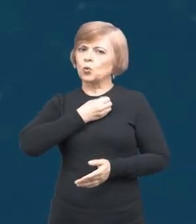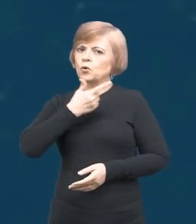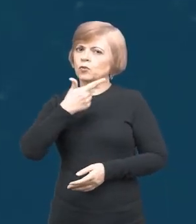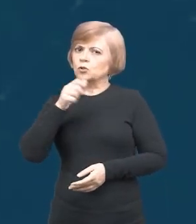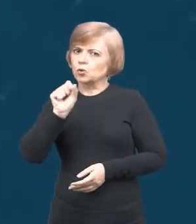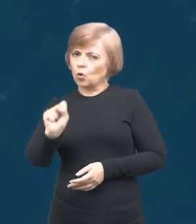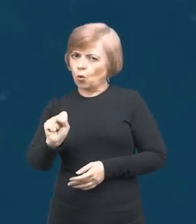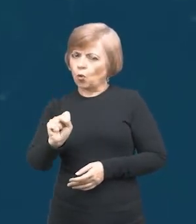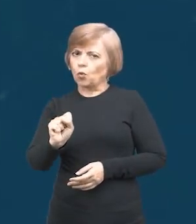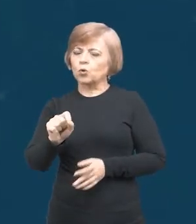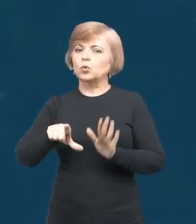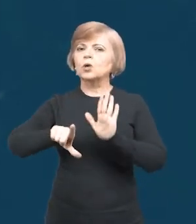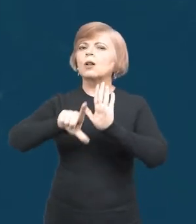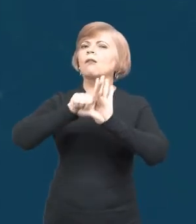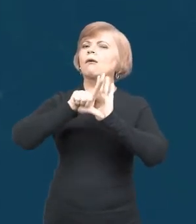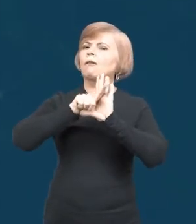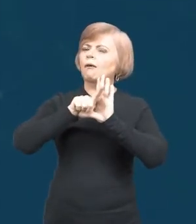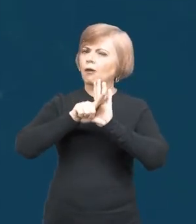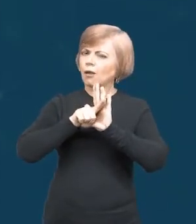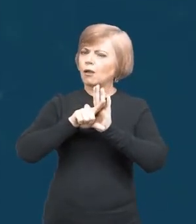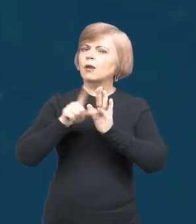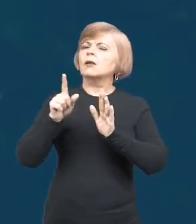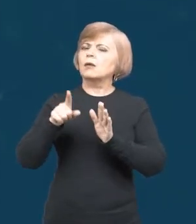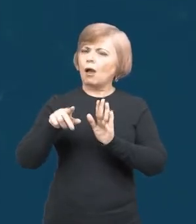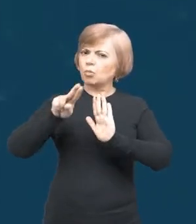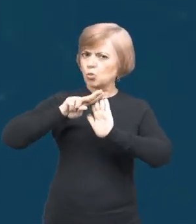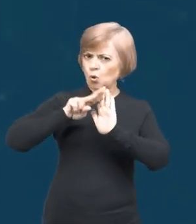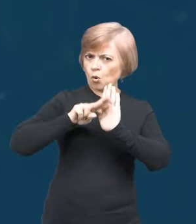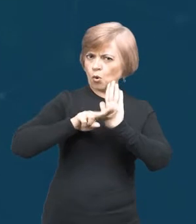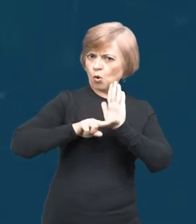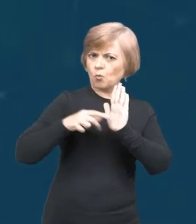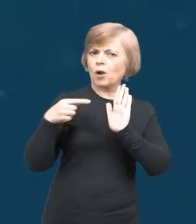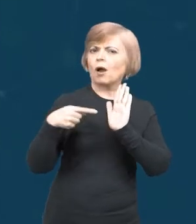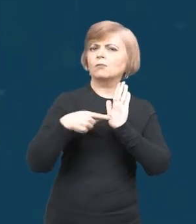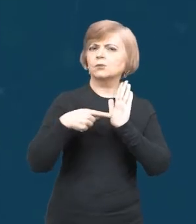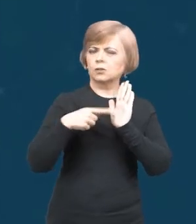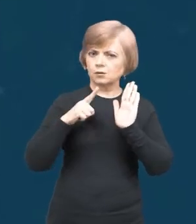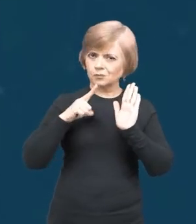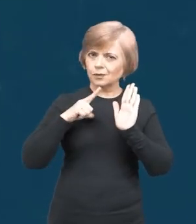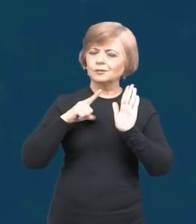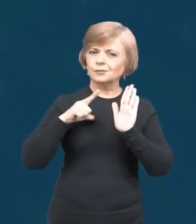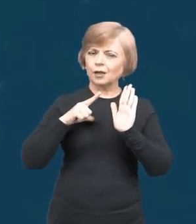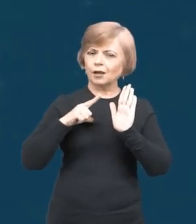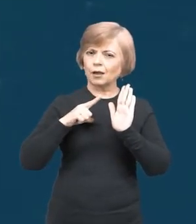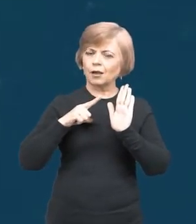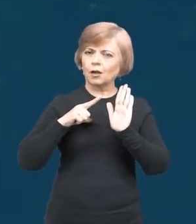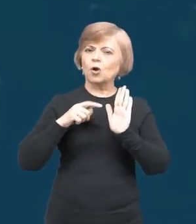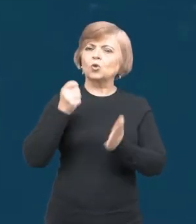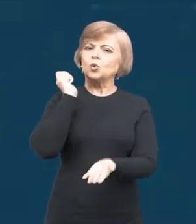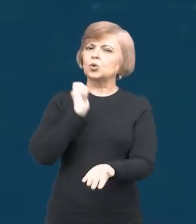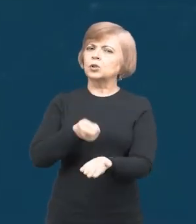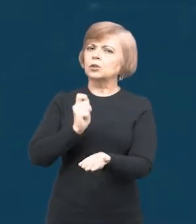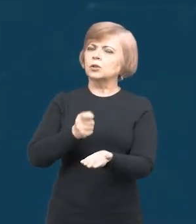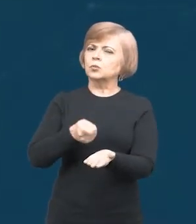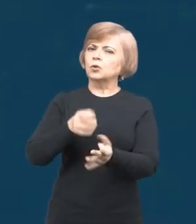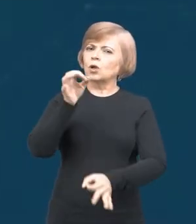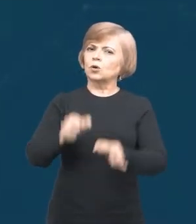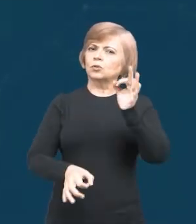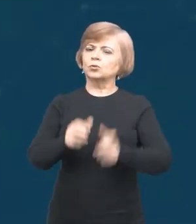do CNJ e pela consolidação normativa da Corregedoria do Tribunal de Justiça do Rio de